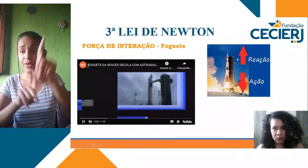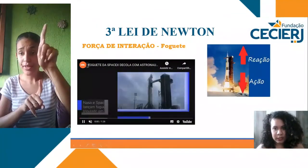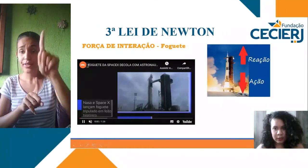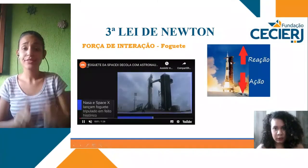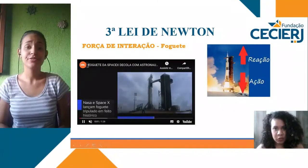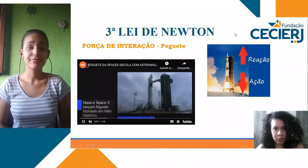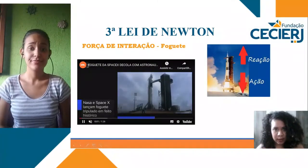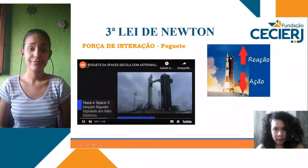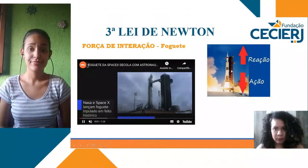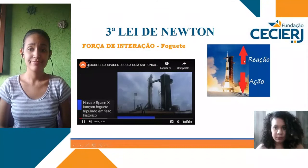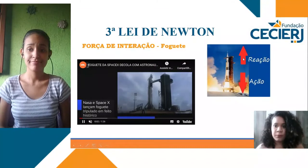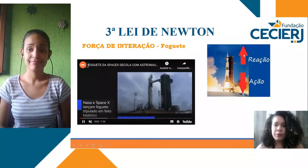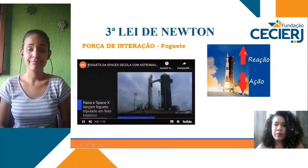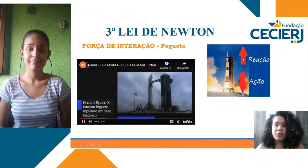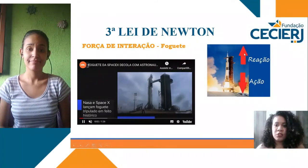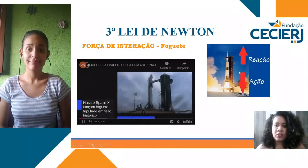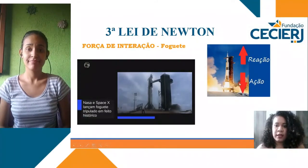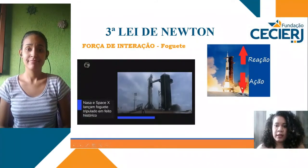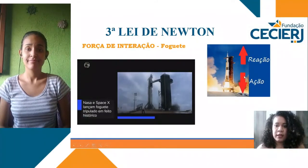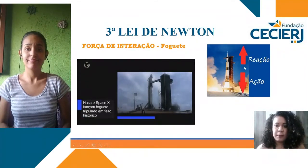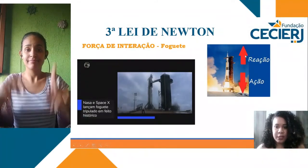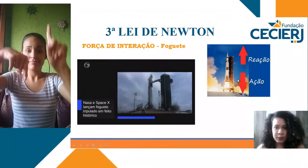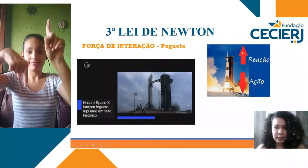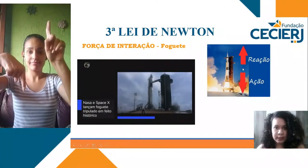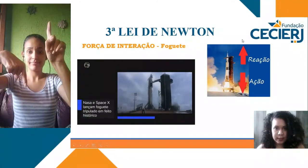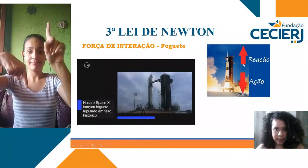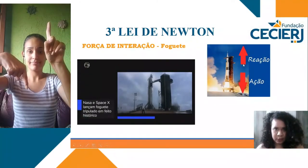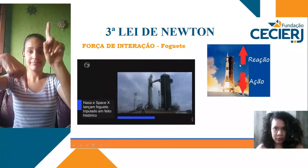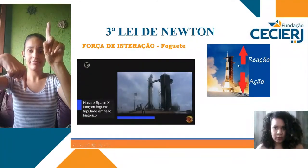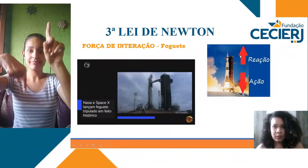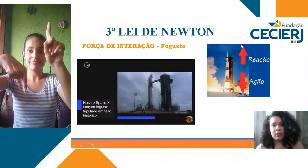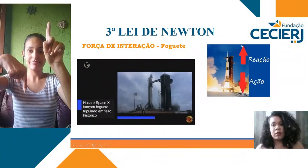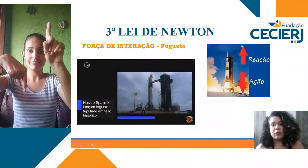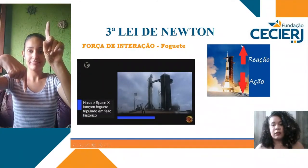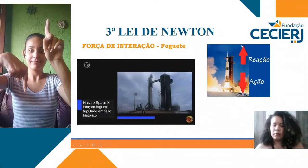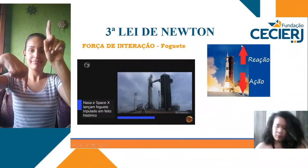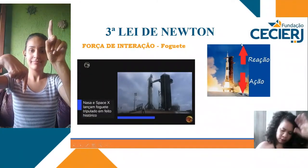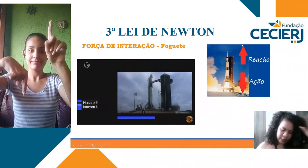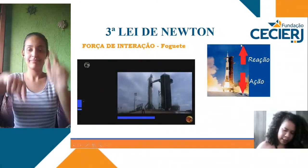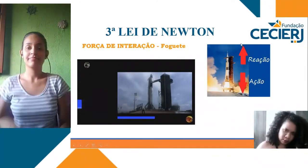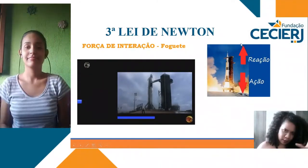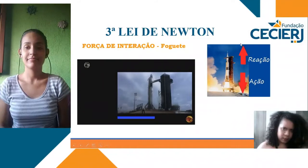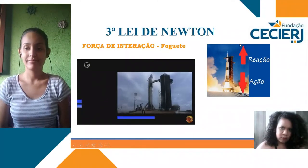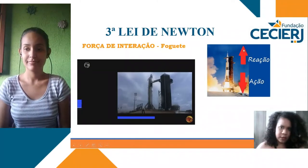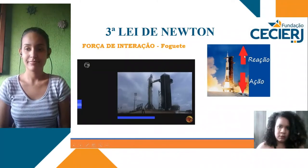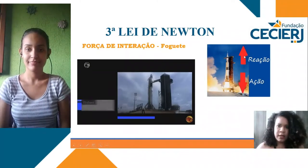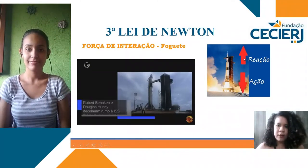ó, direção vertical, a gente tem mesma intensidade, no